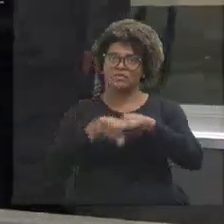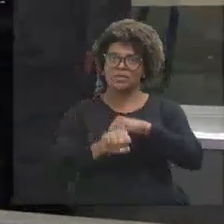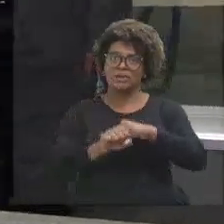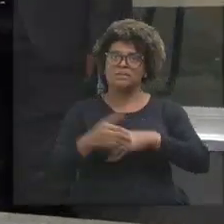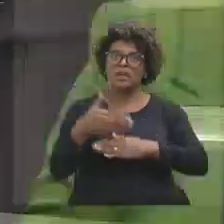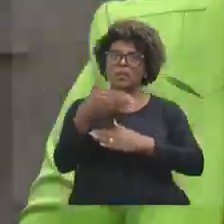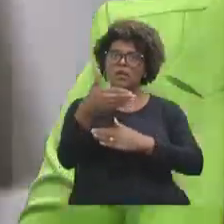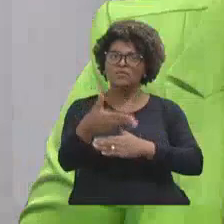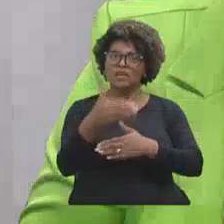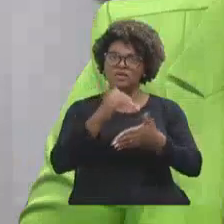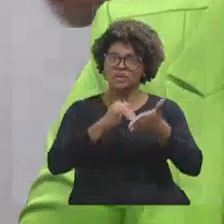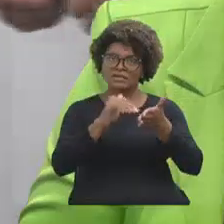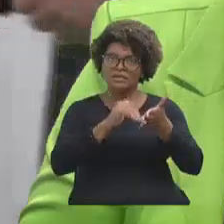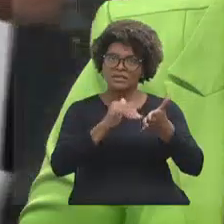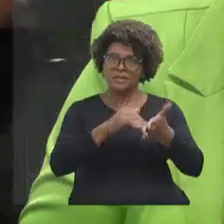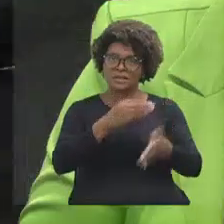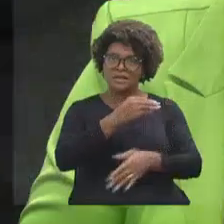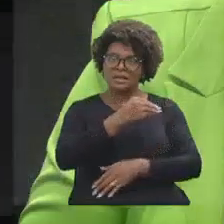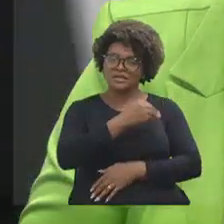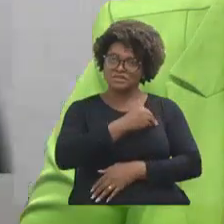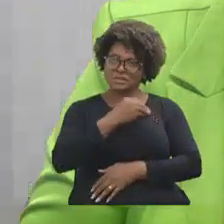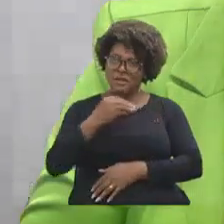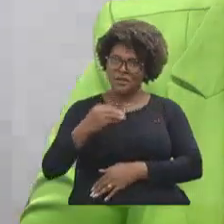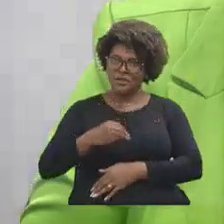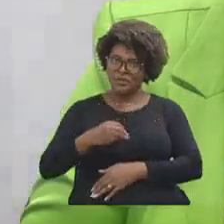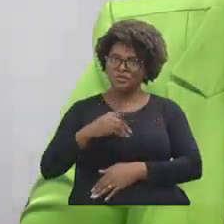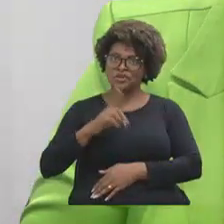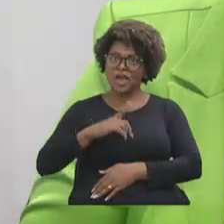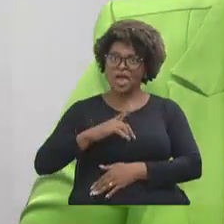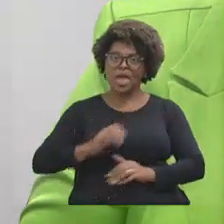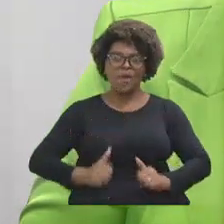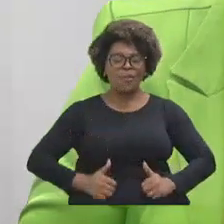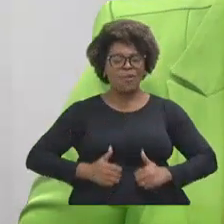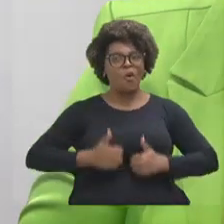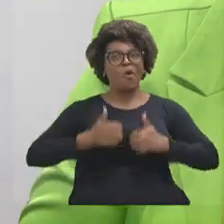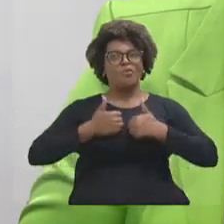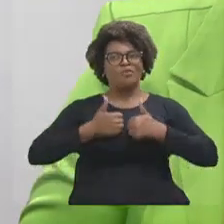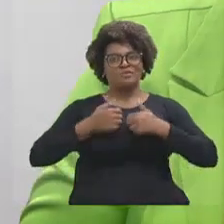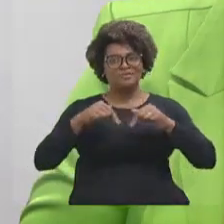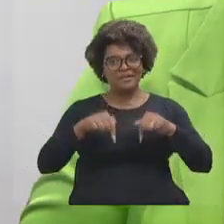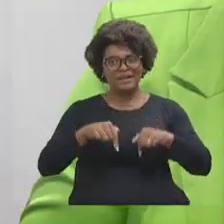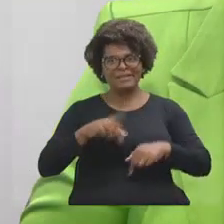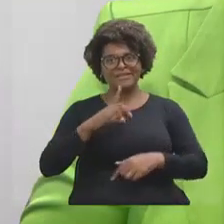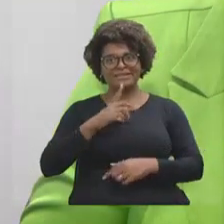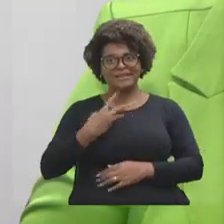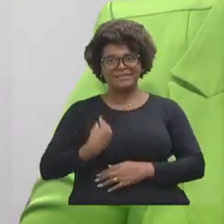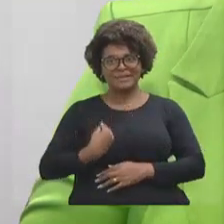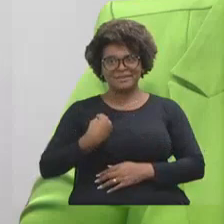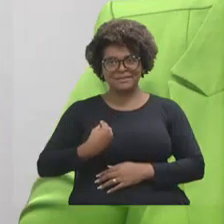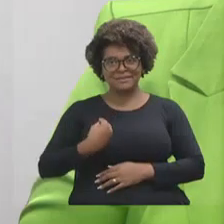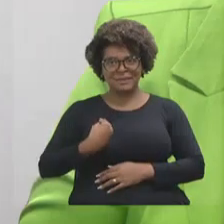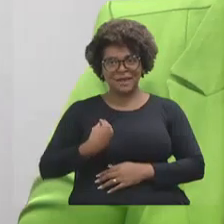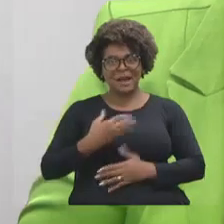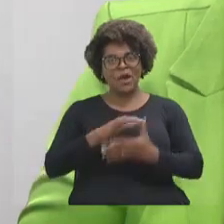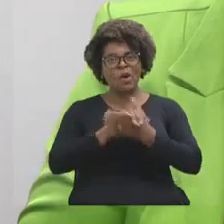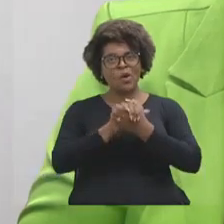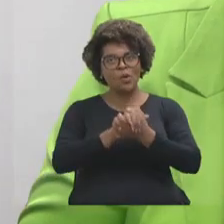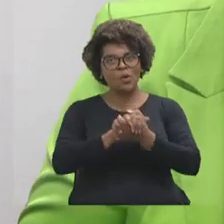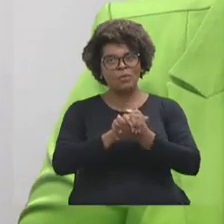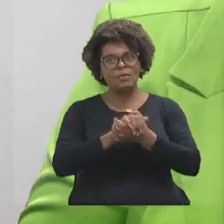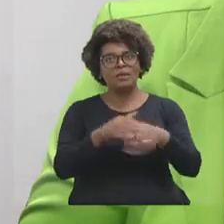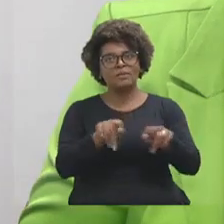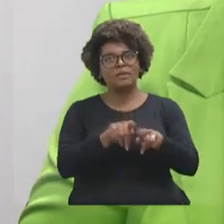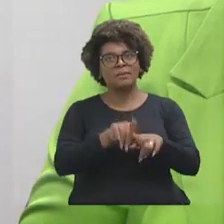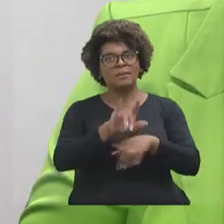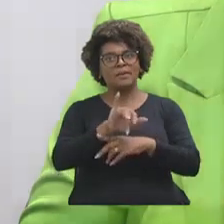tá hoje aqui na comissão de saúde é um orgulho eu falo que eu sempre serei um eterno secretário municipal de saúde quero né cumprimentar o Fábio nosso